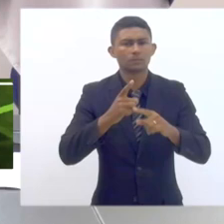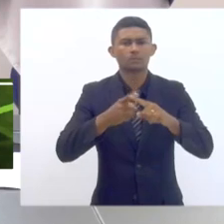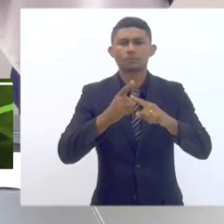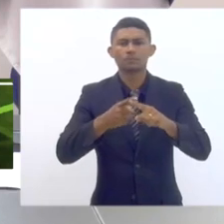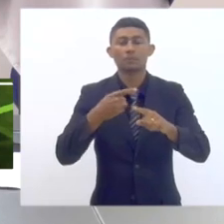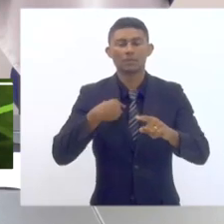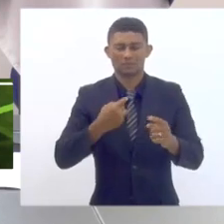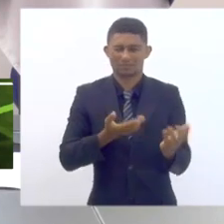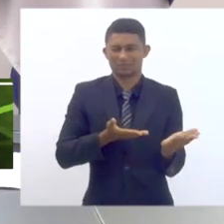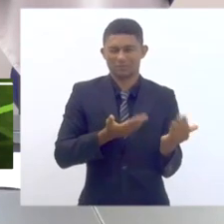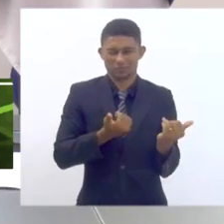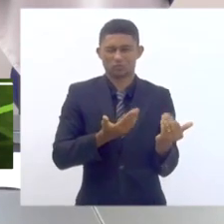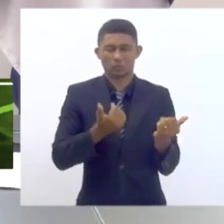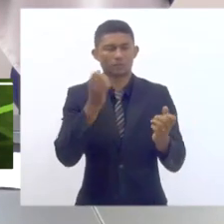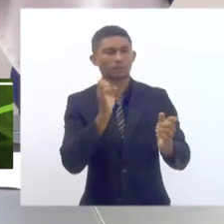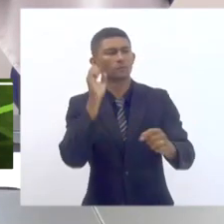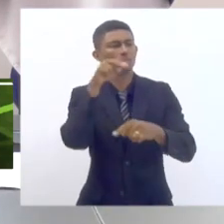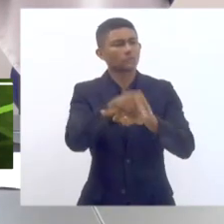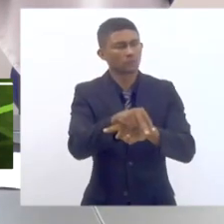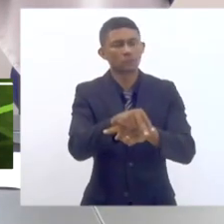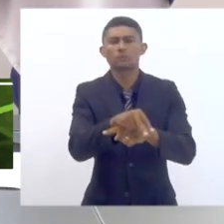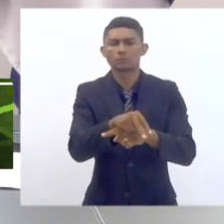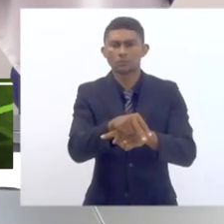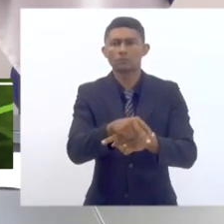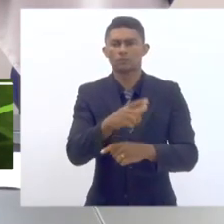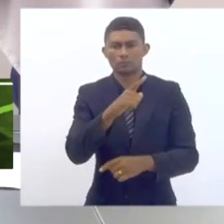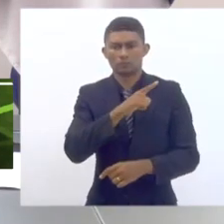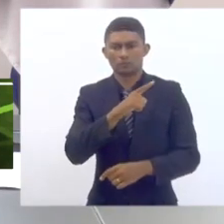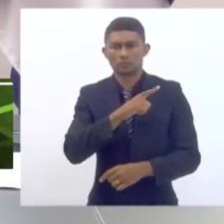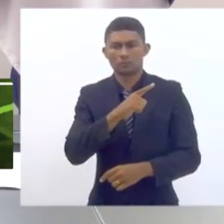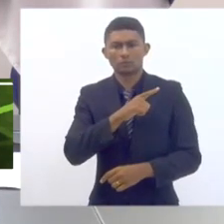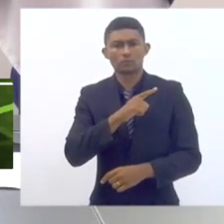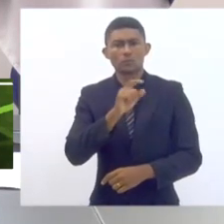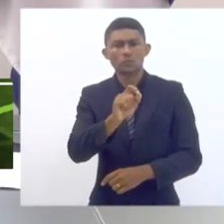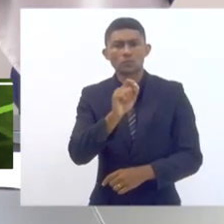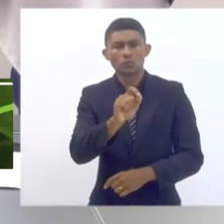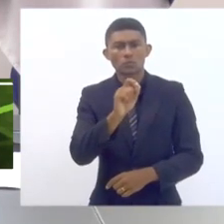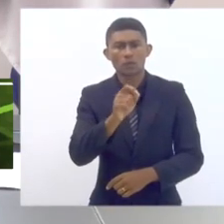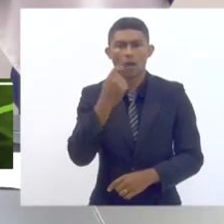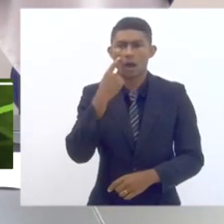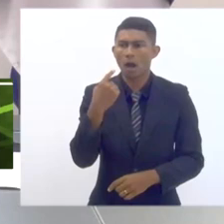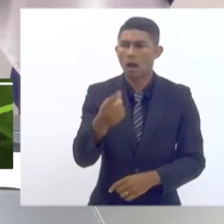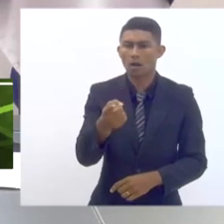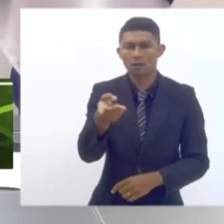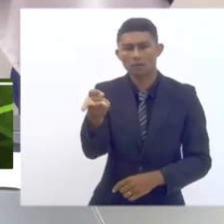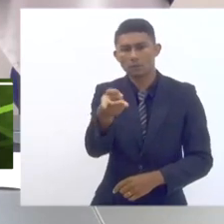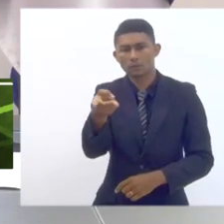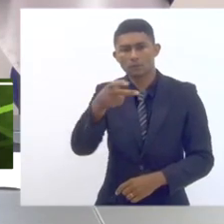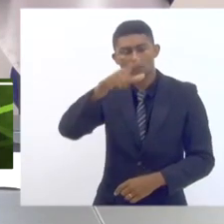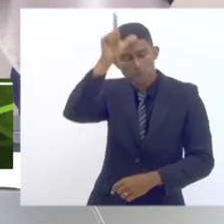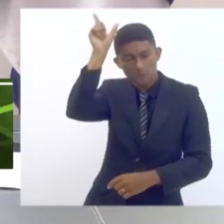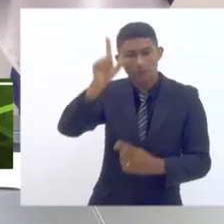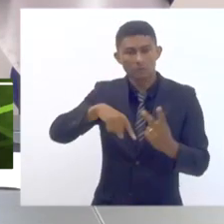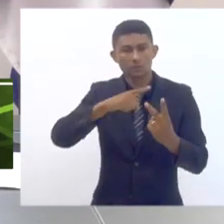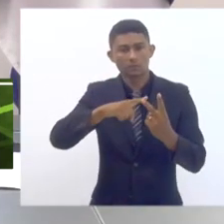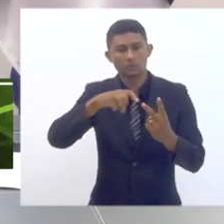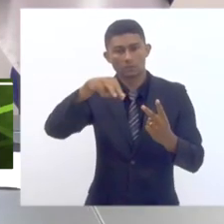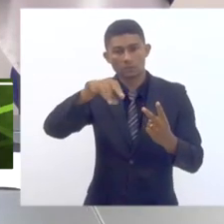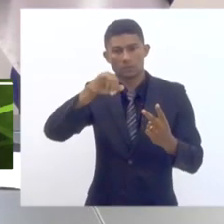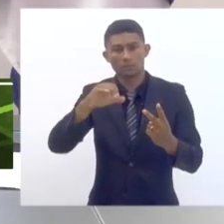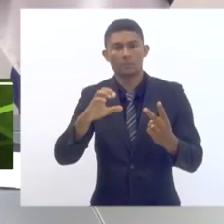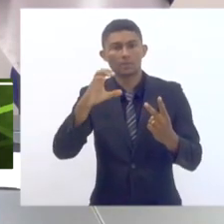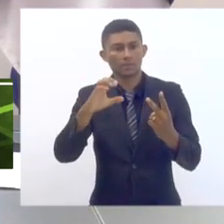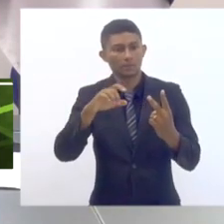muito novo, aí tendo de frente e que deliberar tecnicamente, olhando para a Luiz Paulo em mim, que confesso que a mão tremia um pouquinho naquele primeiro